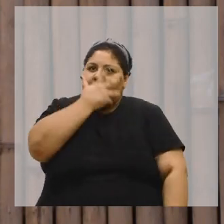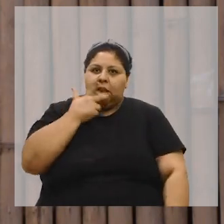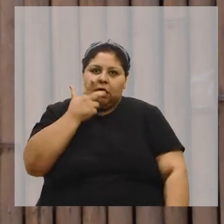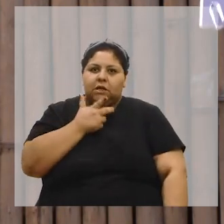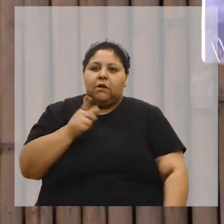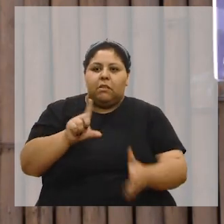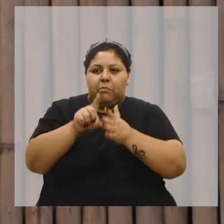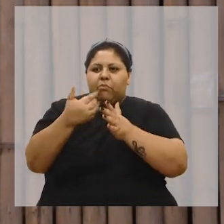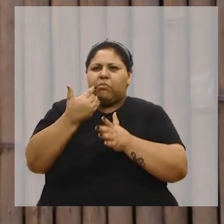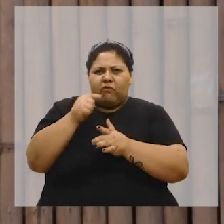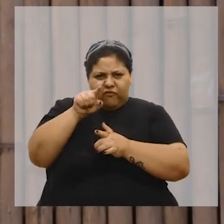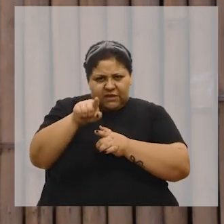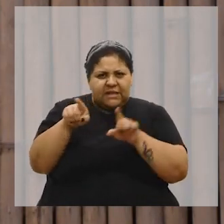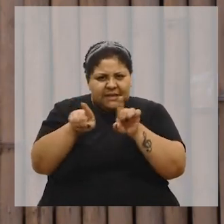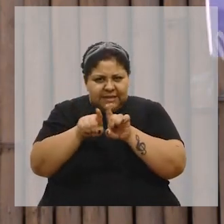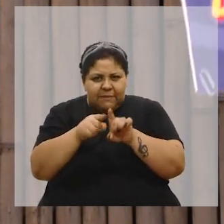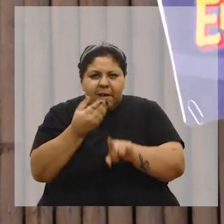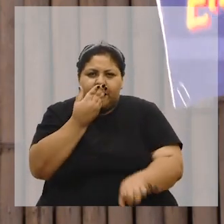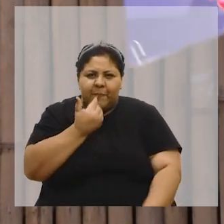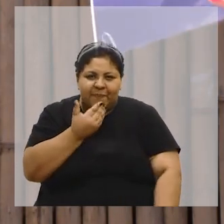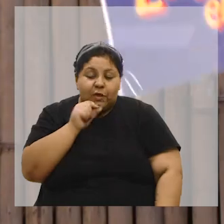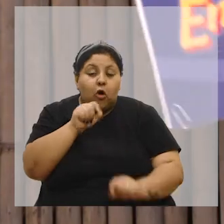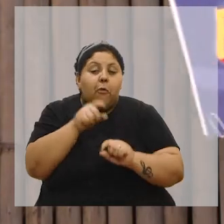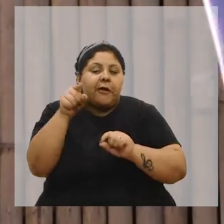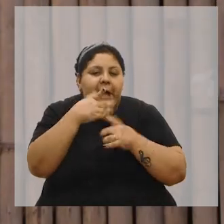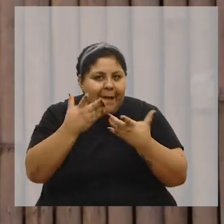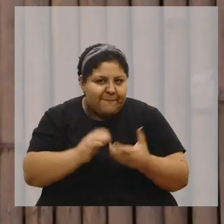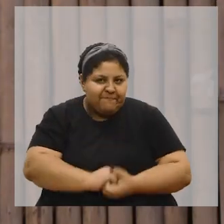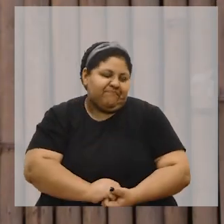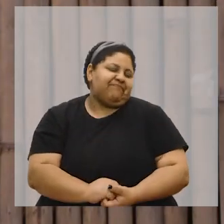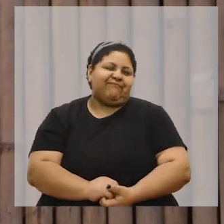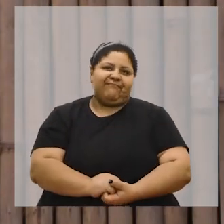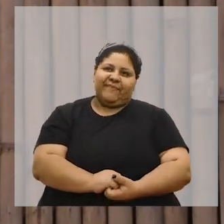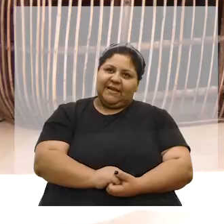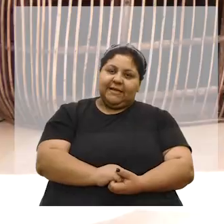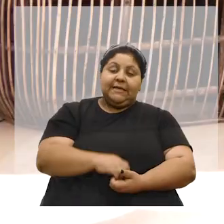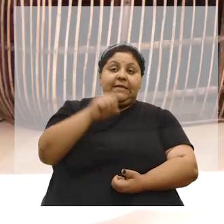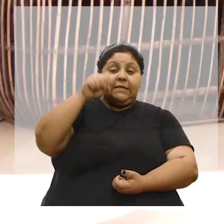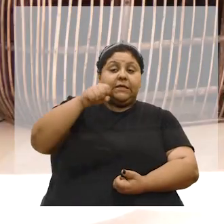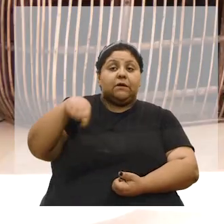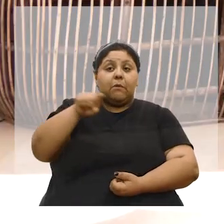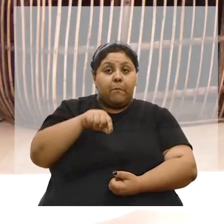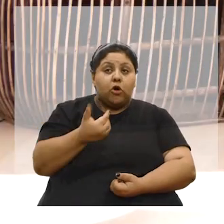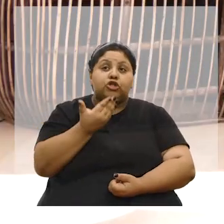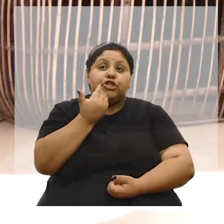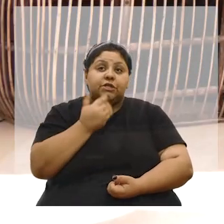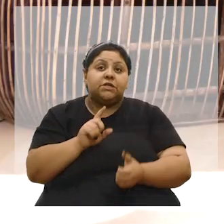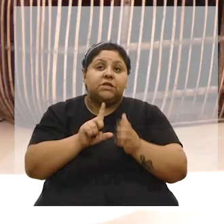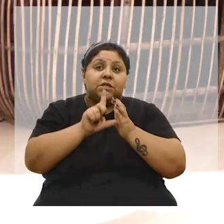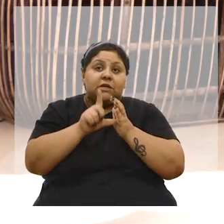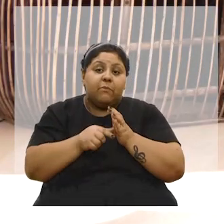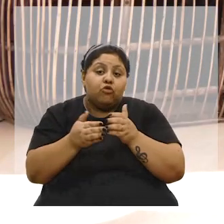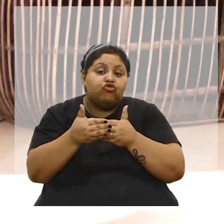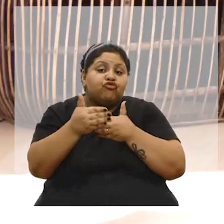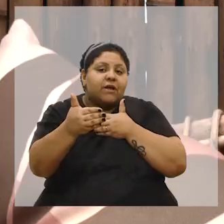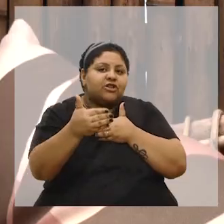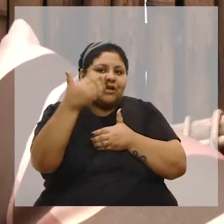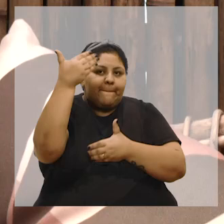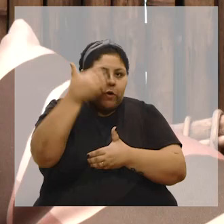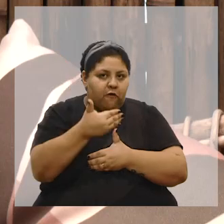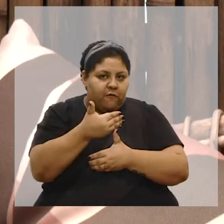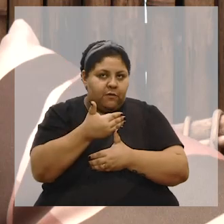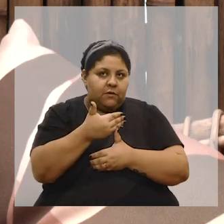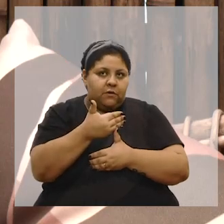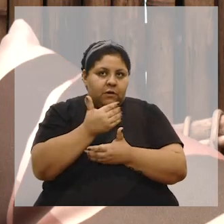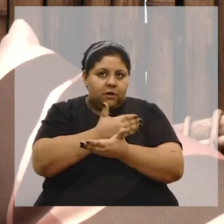fazem, né? Que os chefes provam. Vocês provam também uns dos outros depois? Como é que é isso? Sim, a gente pode provar somente durante a